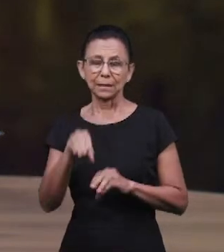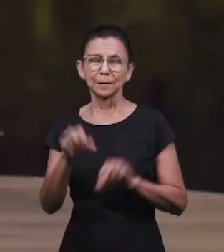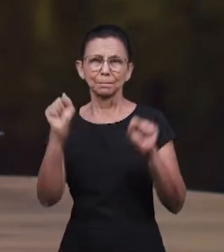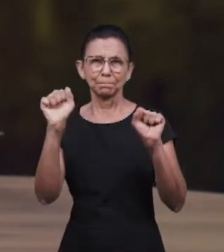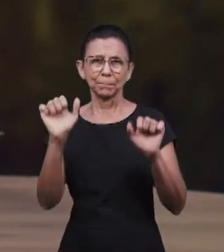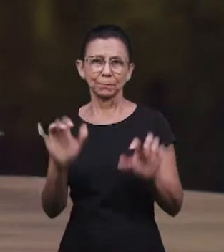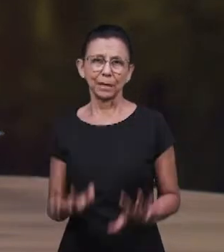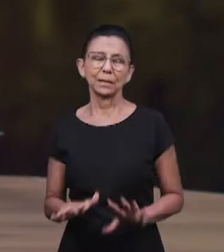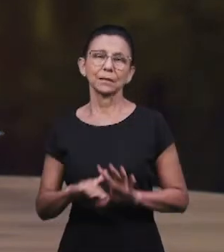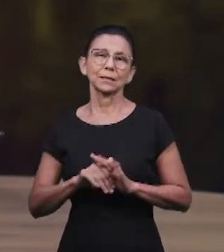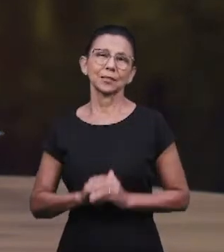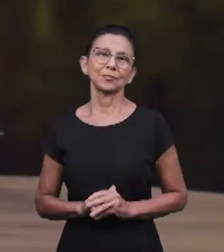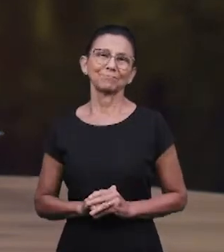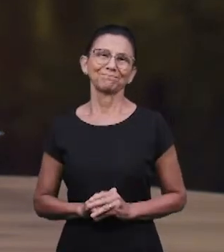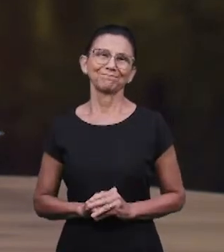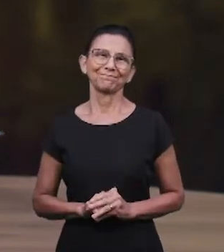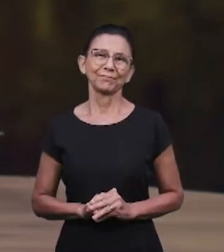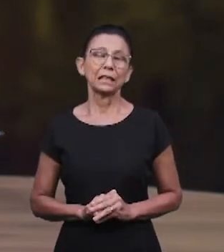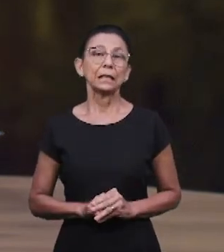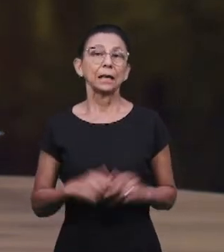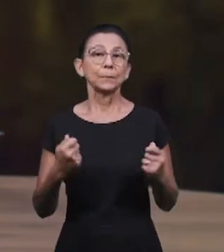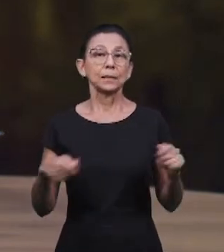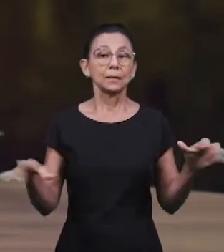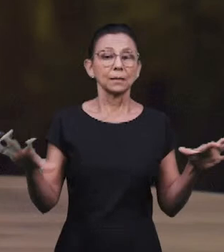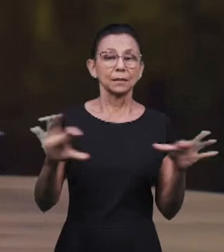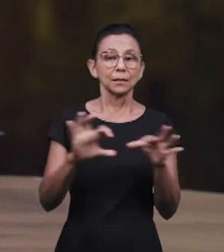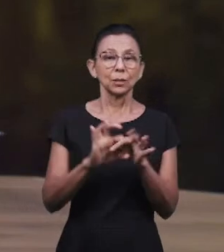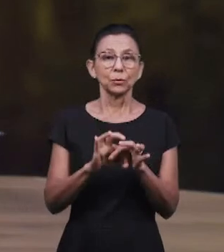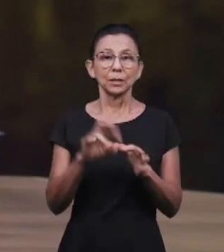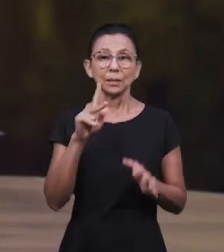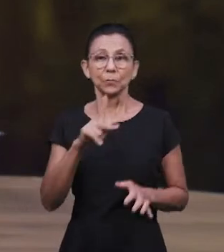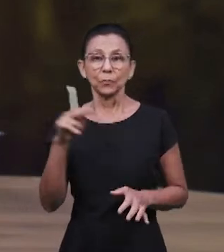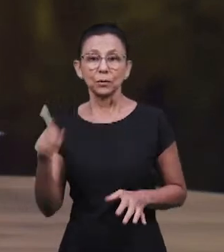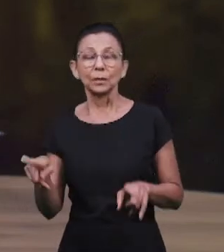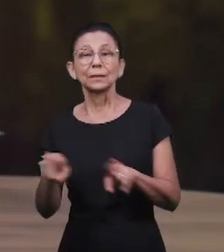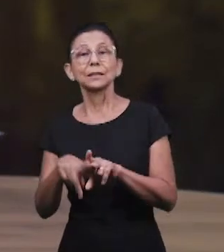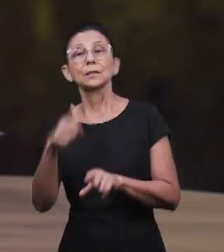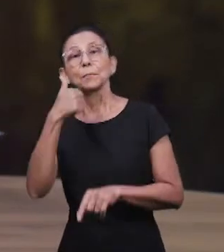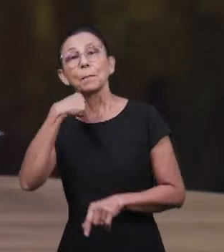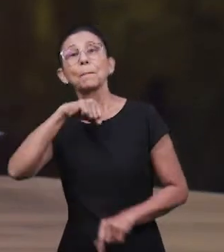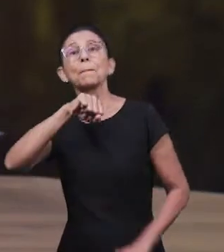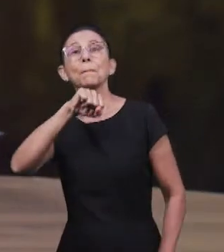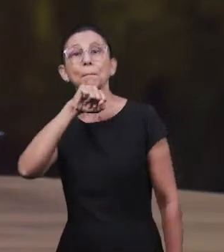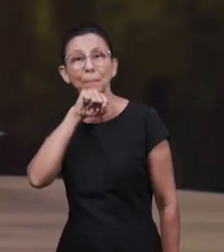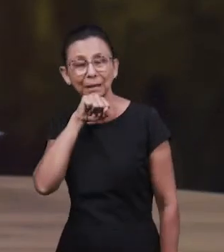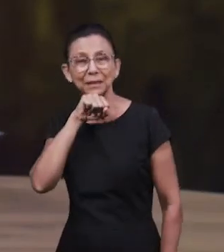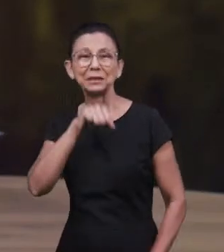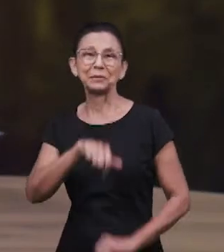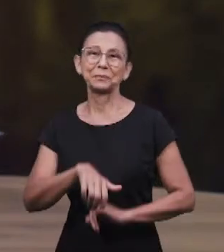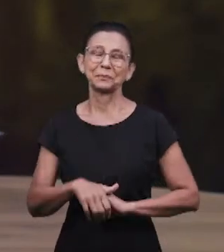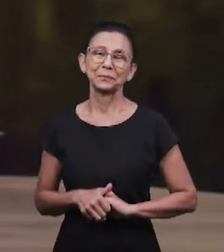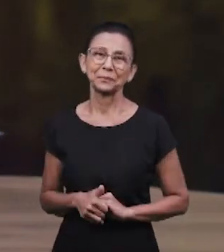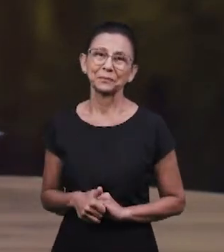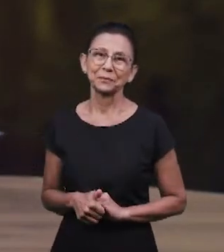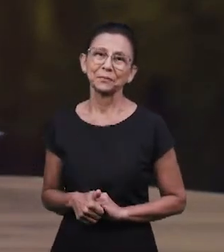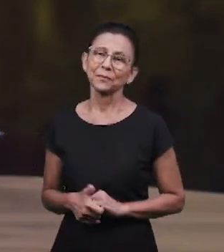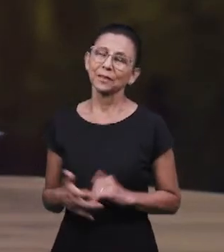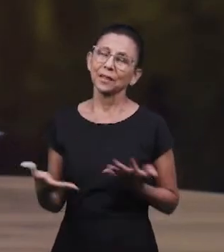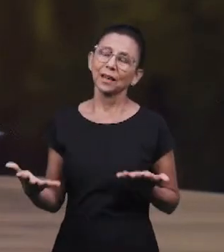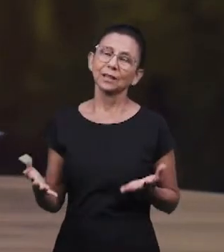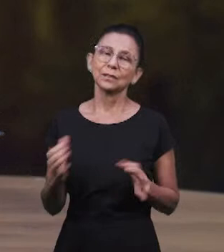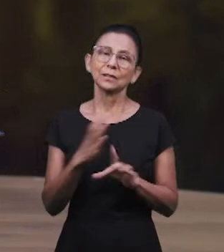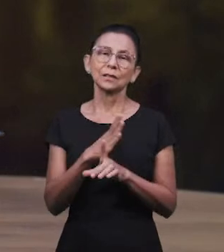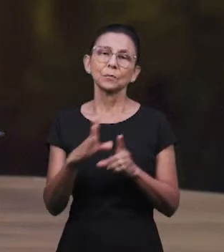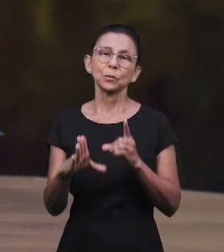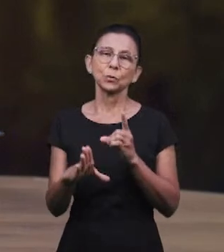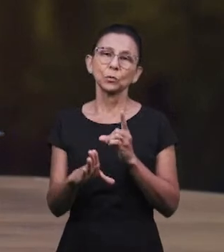é uma bênção. Une-se ao ensino das professoras que também são mães. E temos um